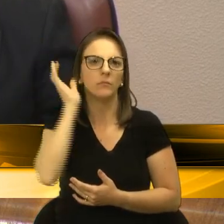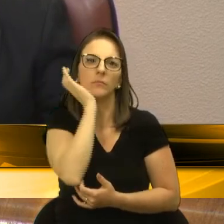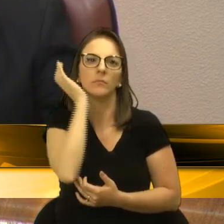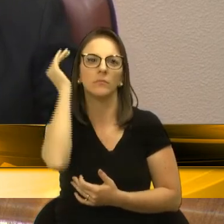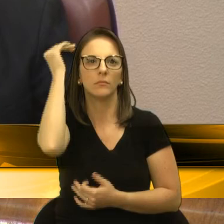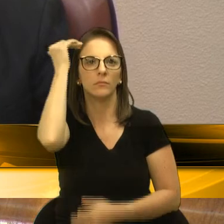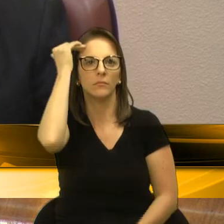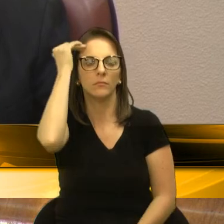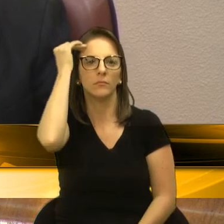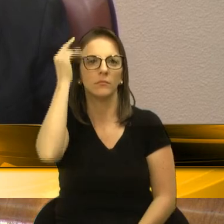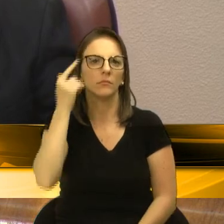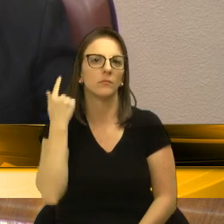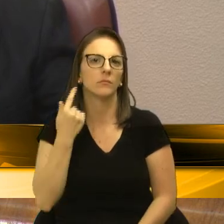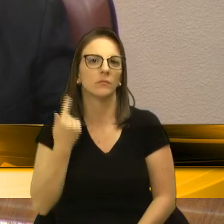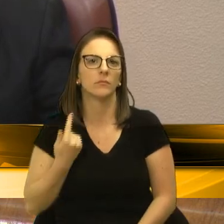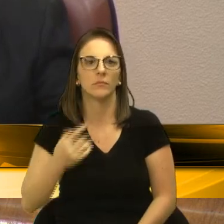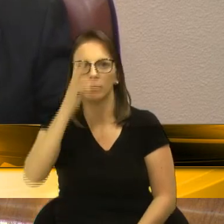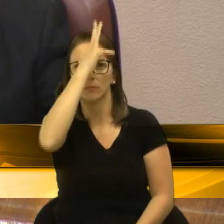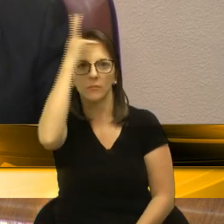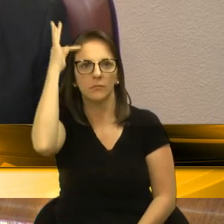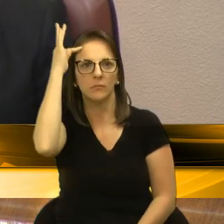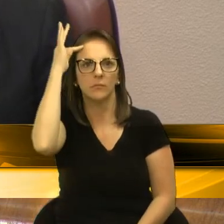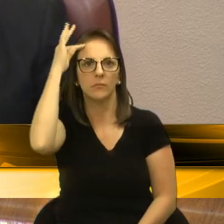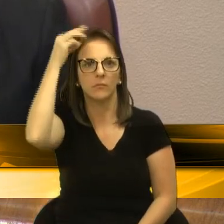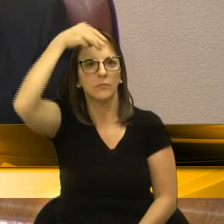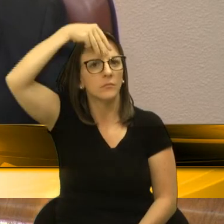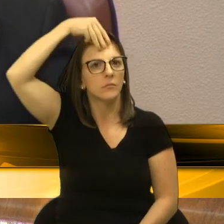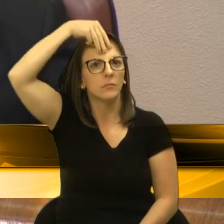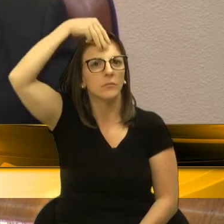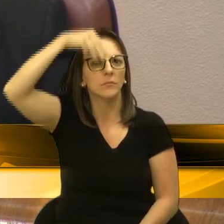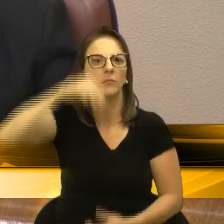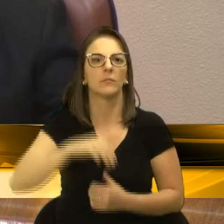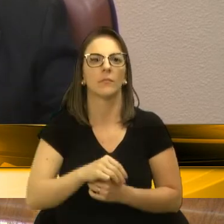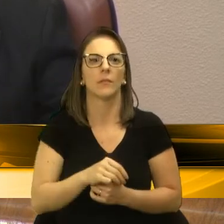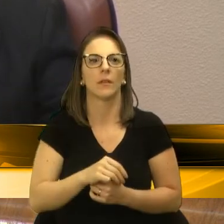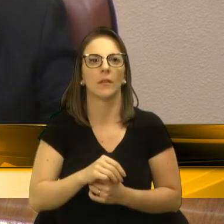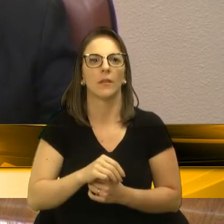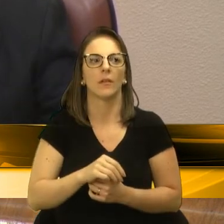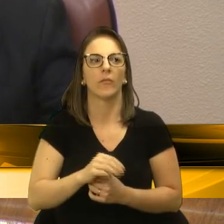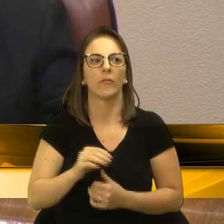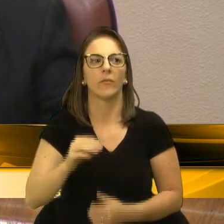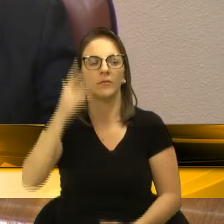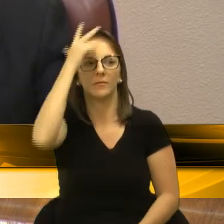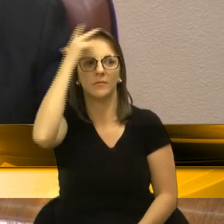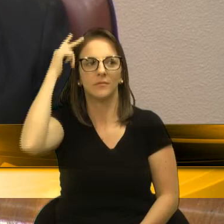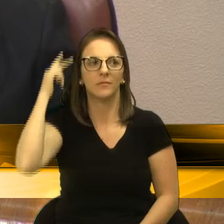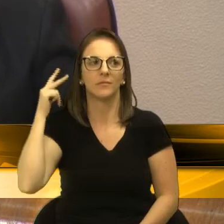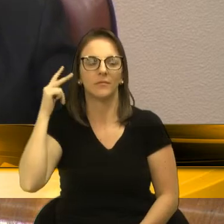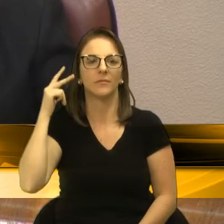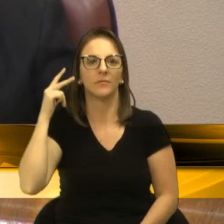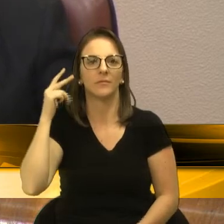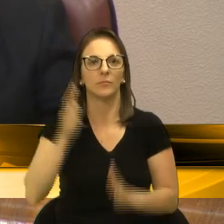Gremelmaier, Gladys Frisso, Gustavo Toigo, Kiko Girardi. Presidente Flávio Cassina, PTB, por favor, pessoal.